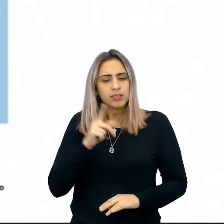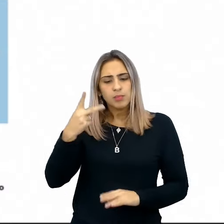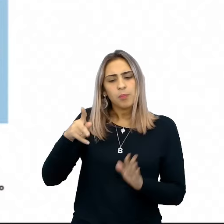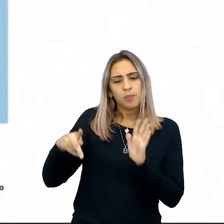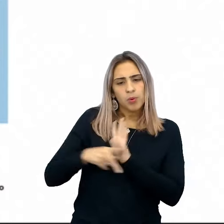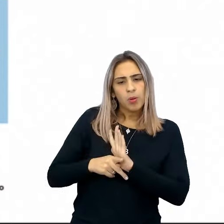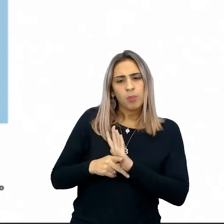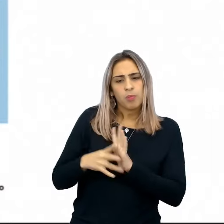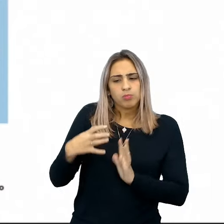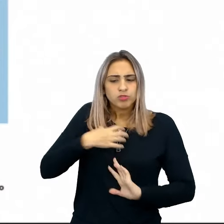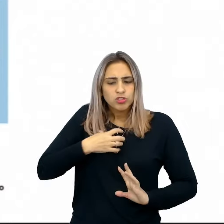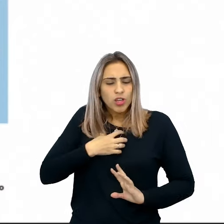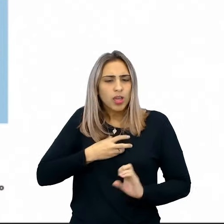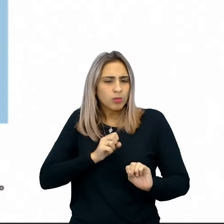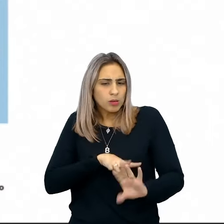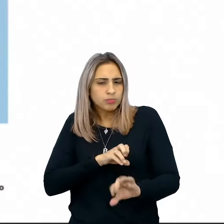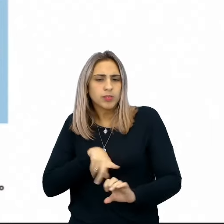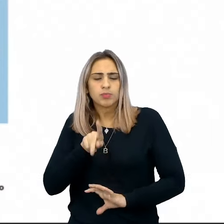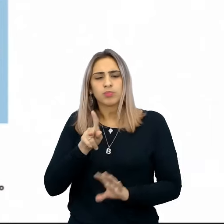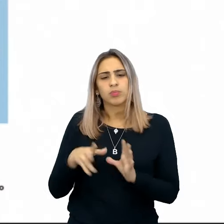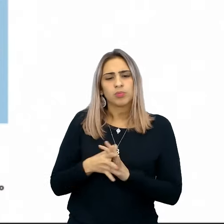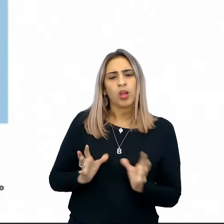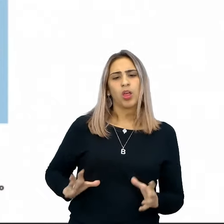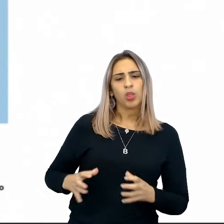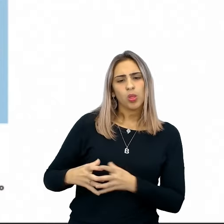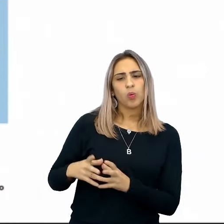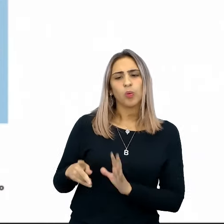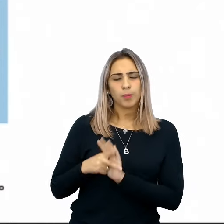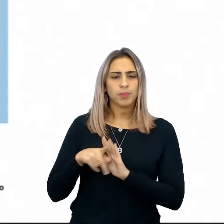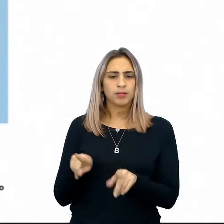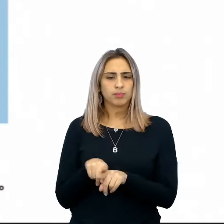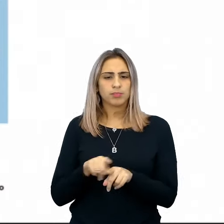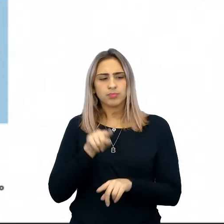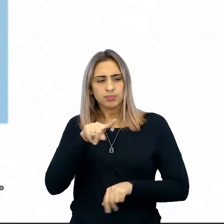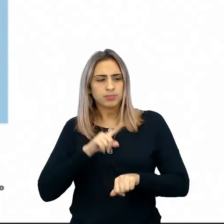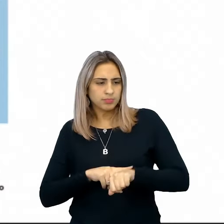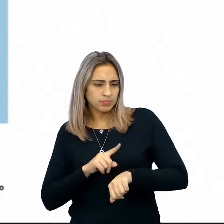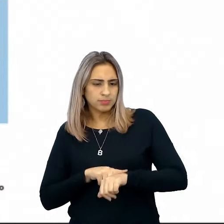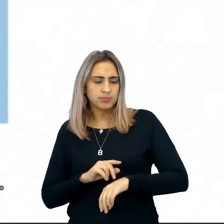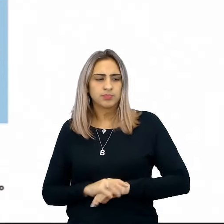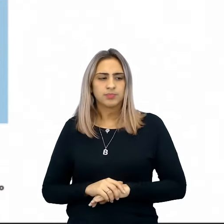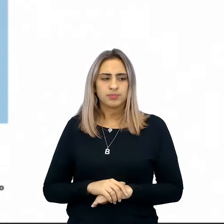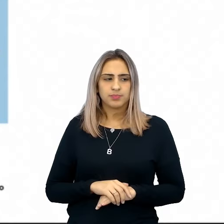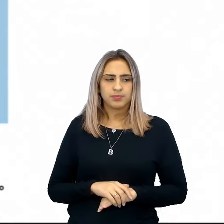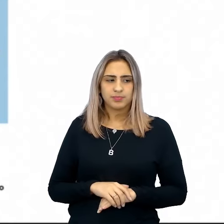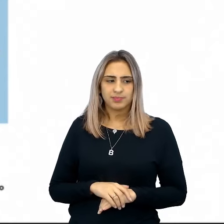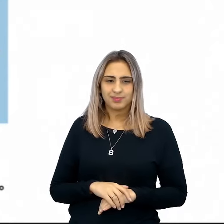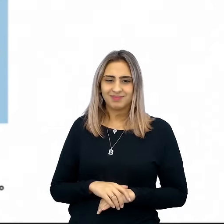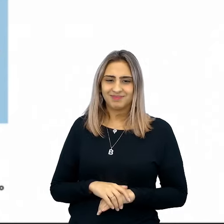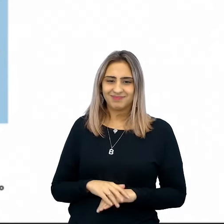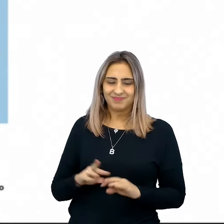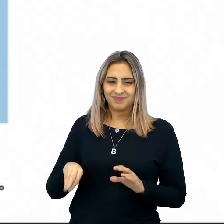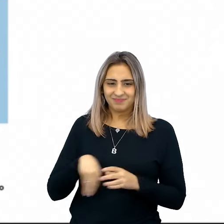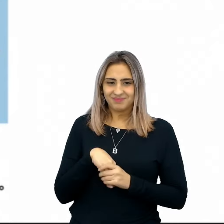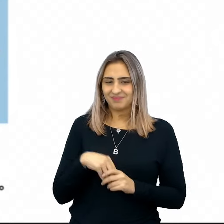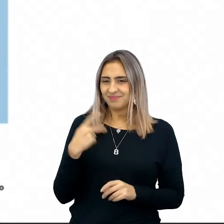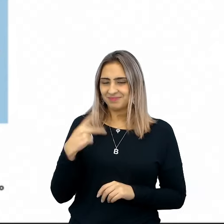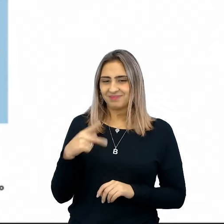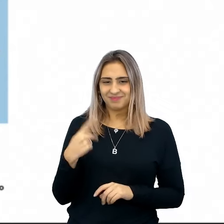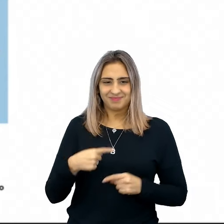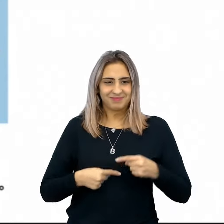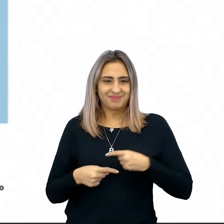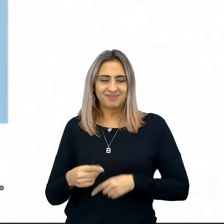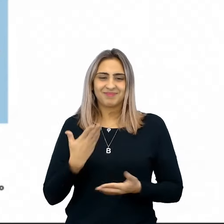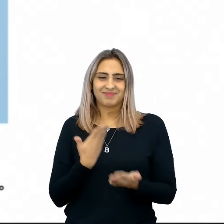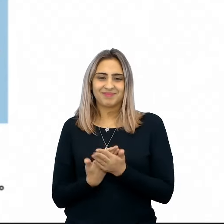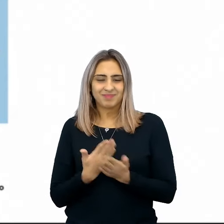de acompanhamento, né, da sua turma, né, que nesse momento, né, já está pensando em planejar a sua semana